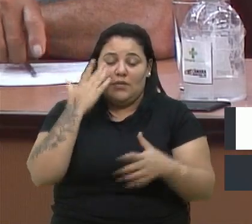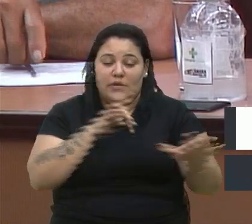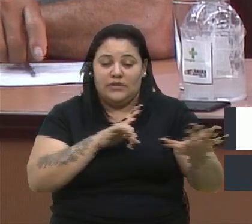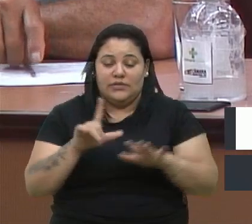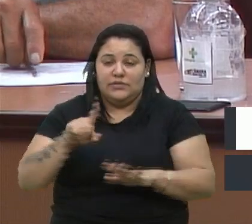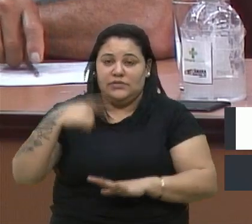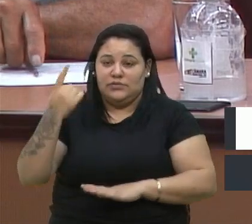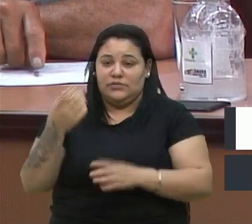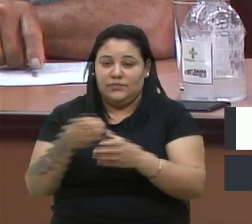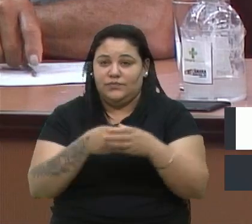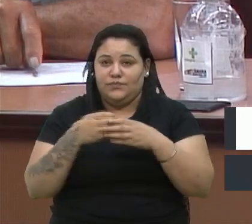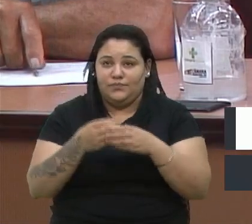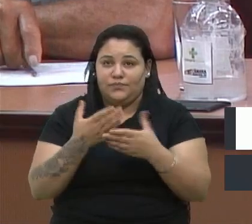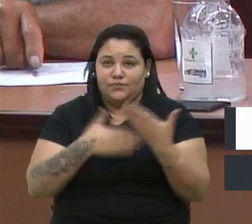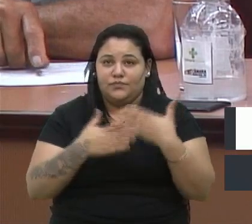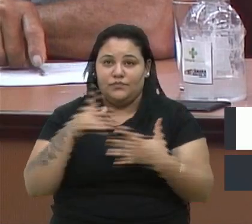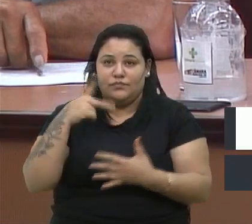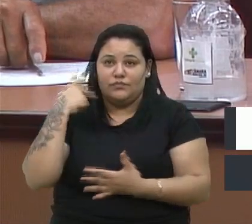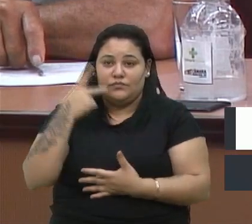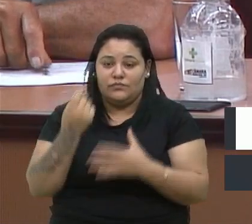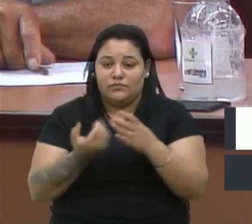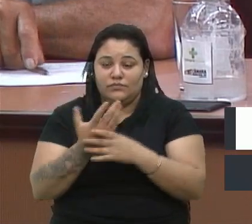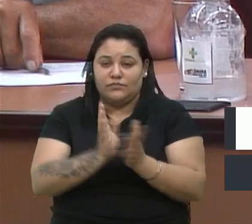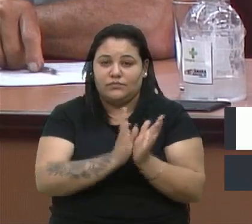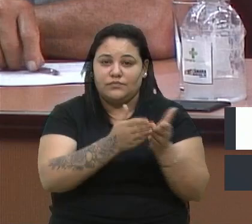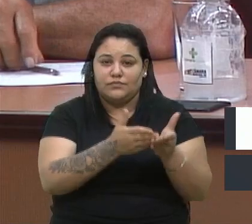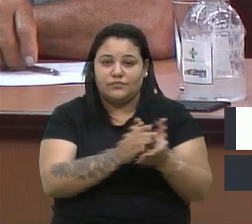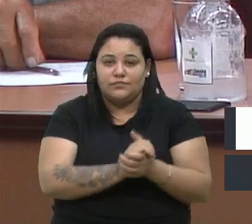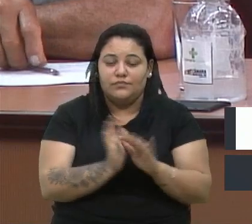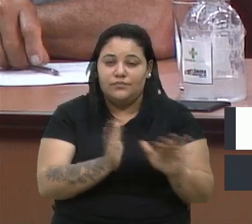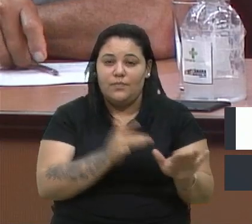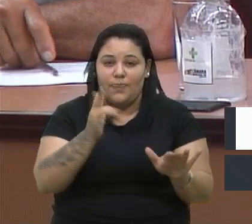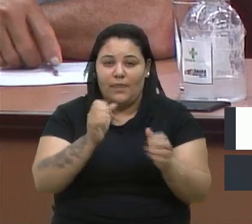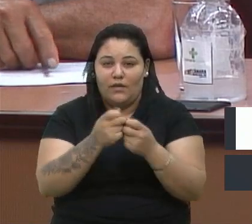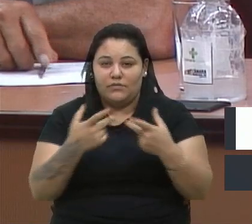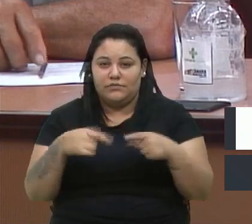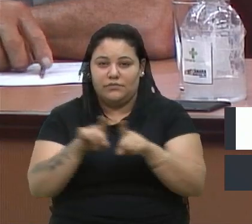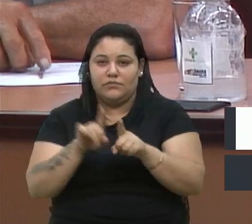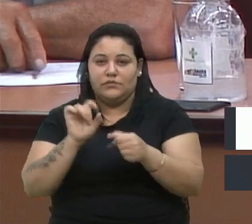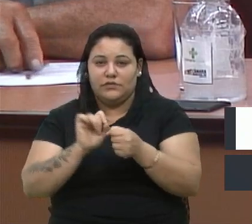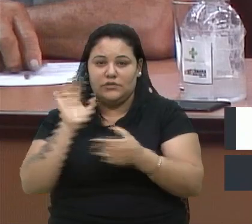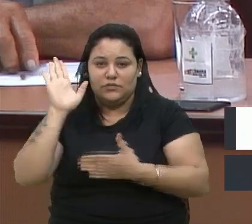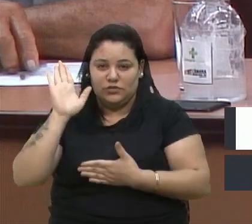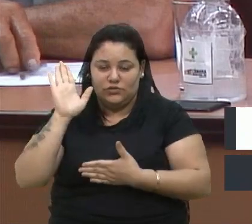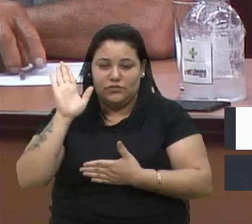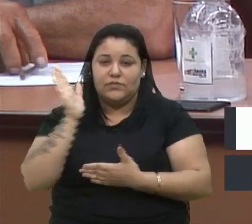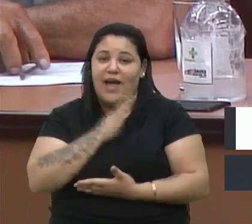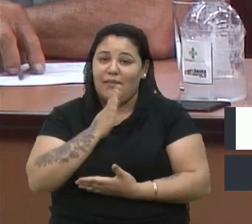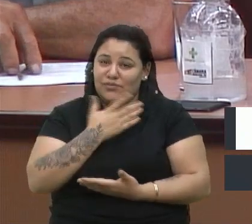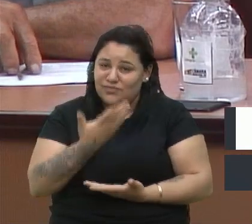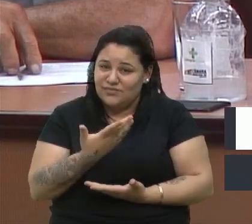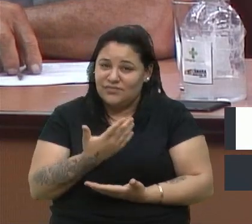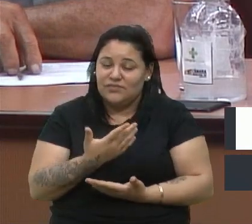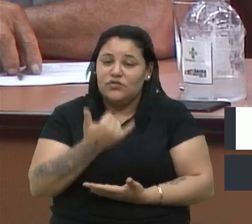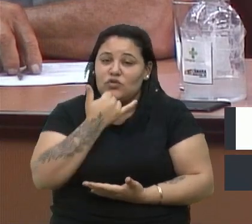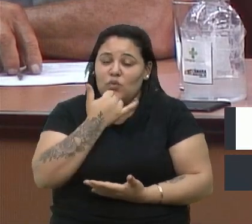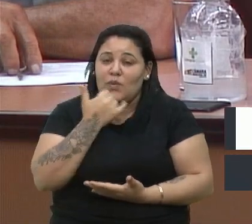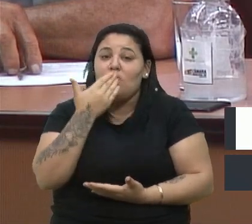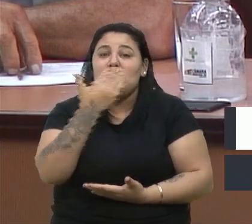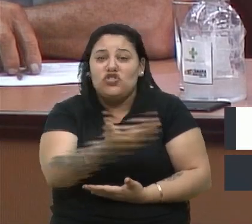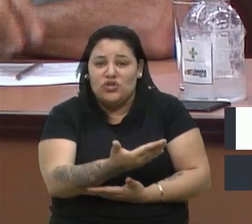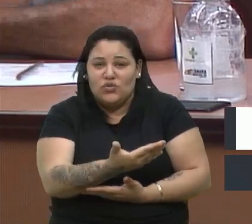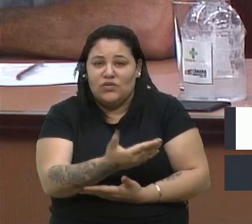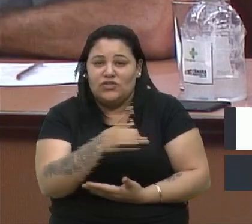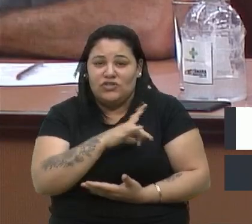todos os vereadores, desmembrar essa comissão. Outra situação, presidente, que eu faço um apelo aqui publicamente. Nós temos as frentes parlamentares, que têm